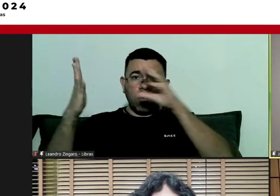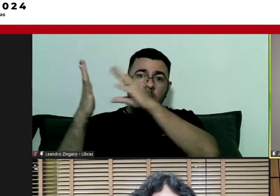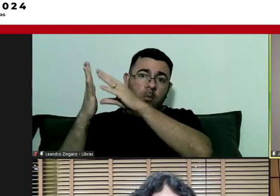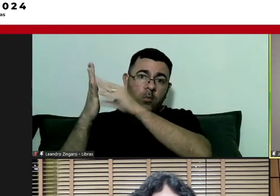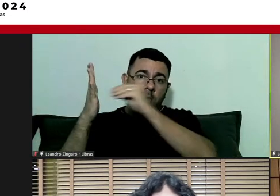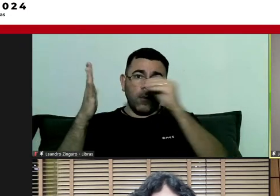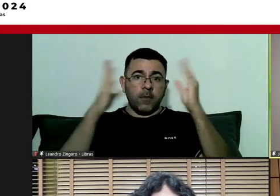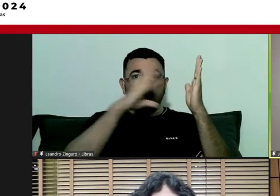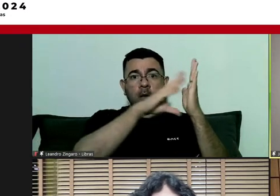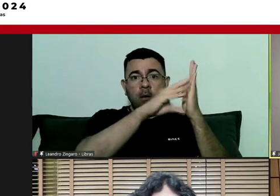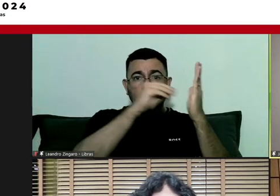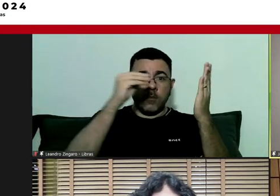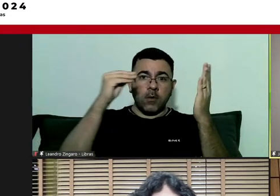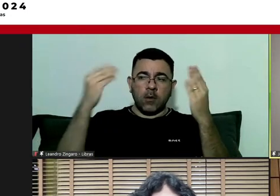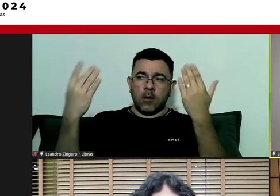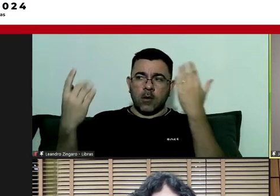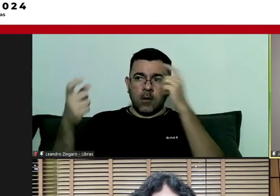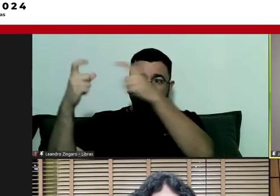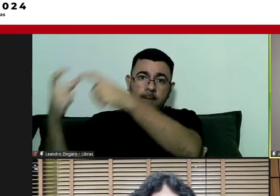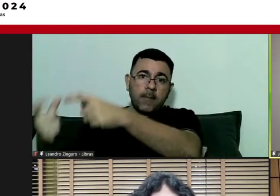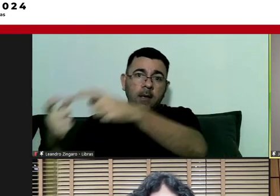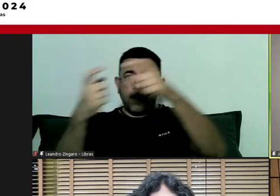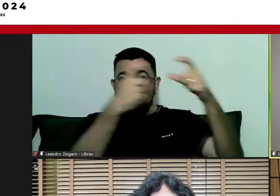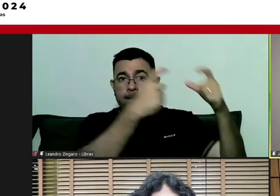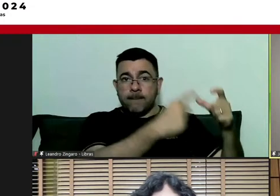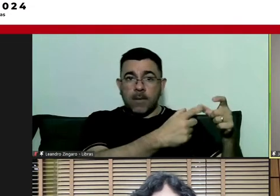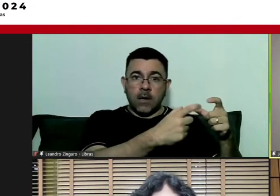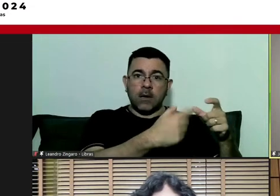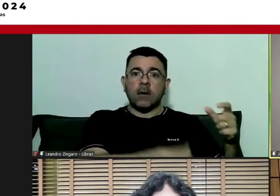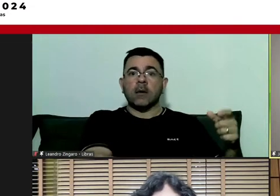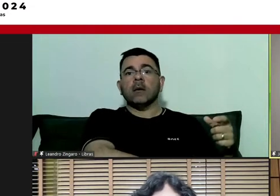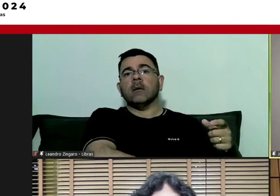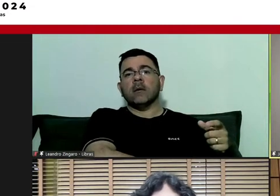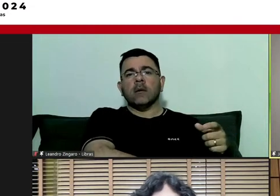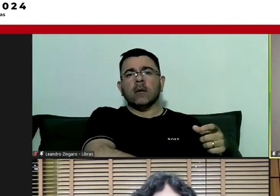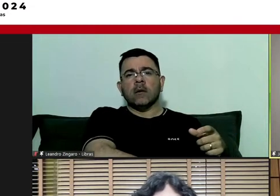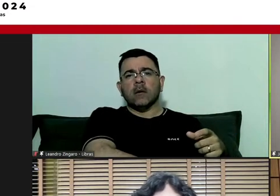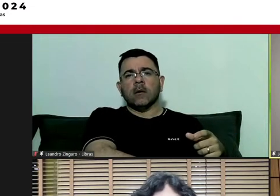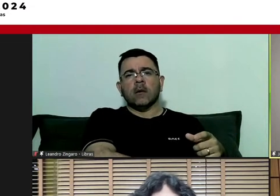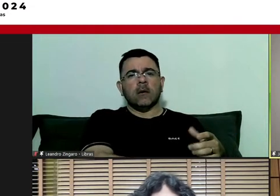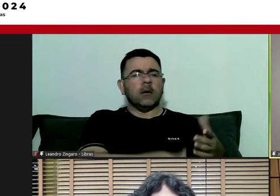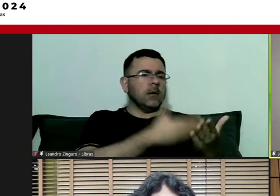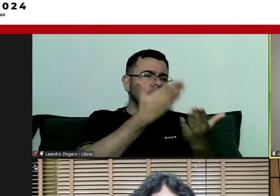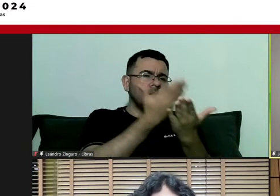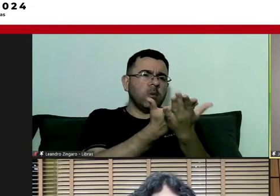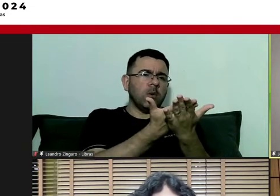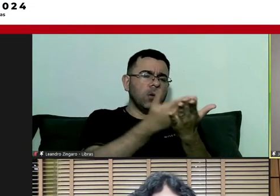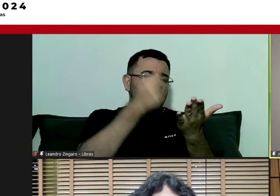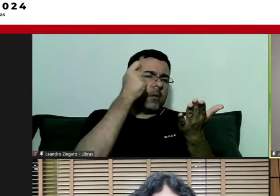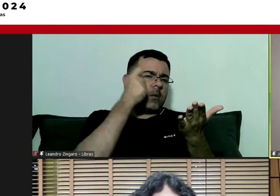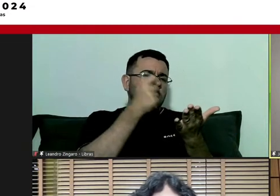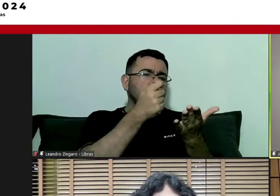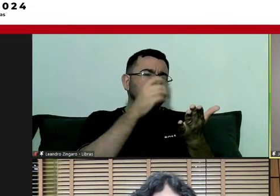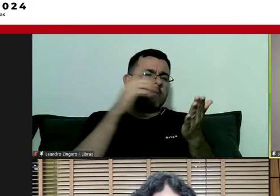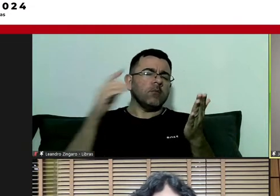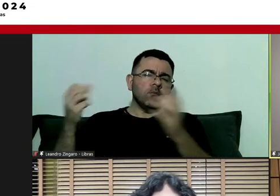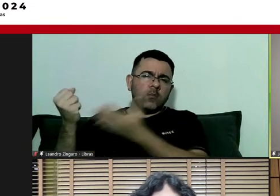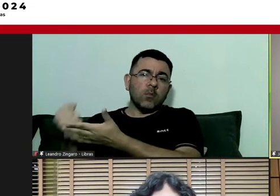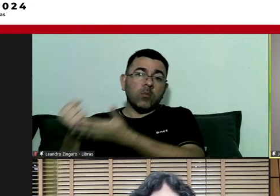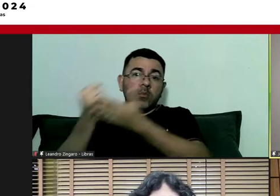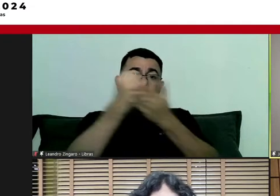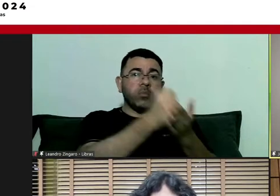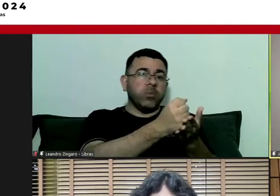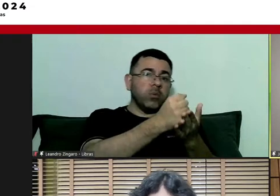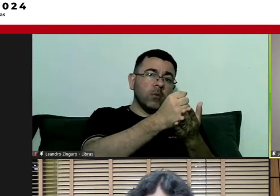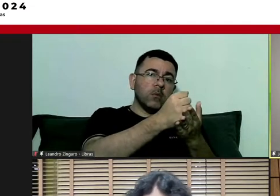saneamento e falar lá com a pessoa para ter acesso abrir o protocolo então você pode ir fisicamente eh a gente